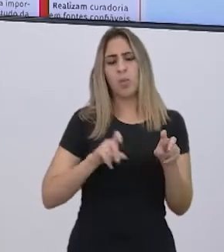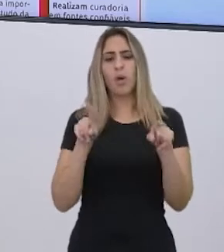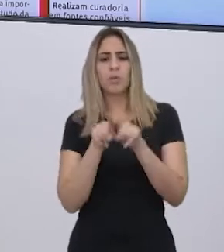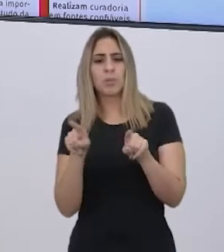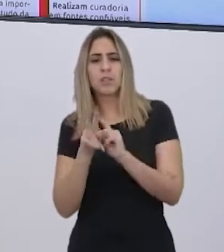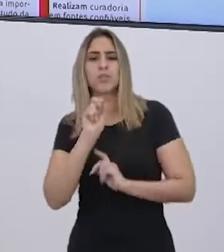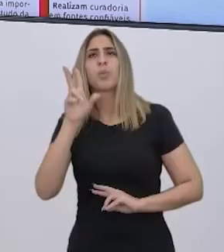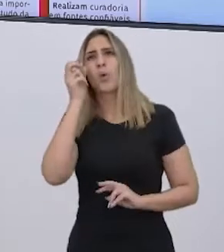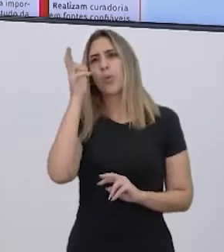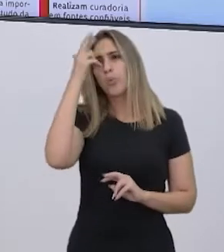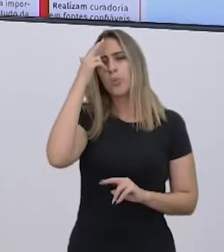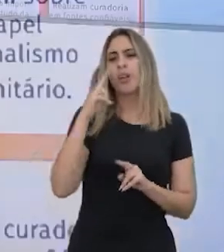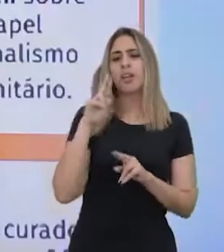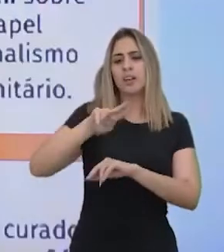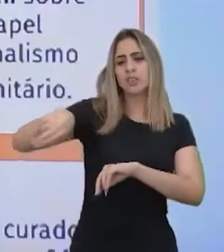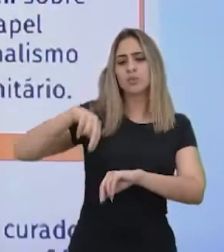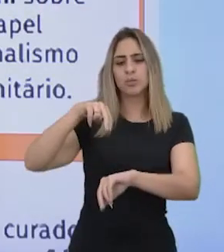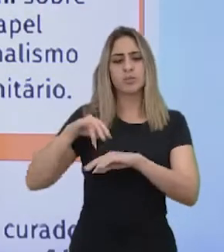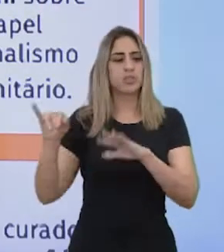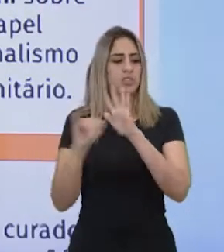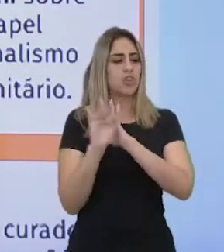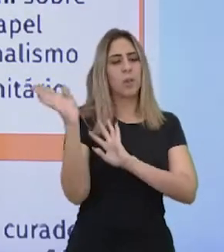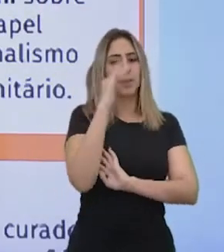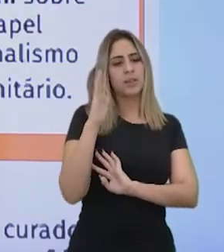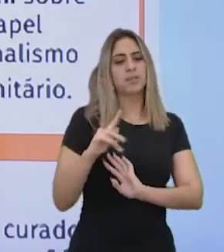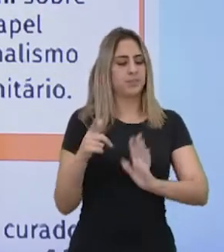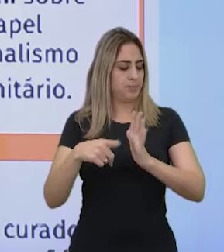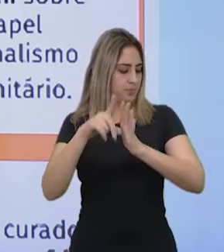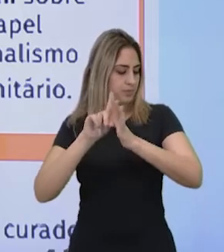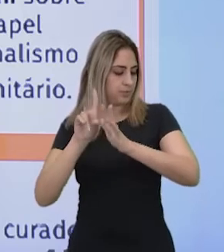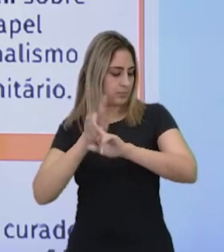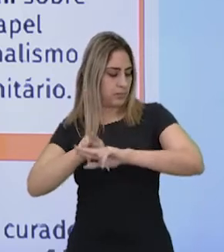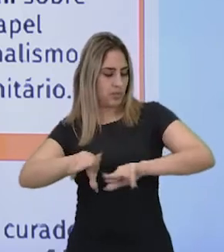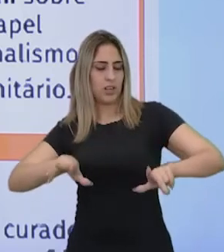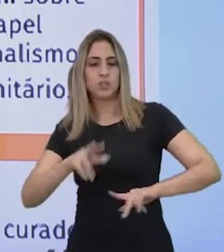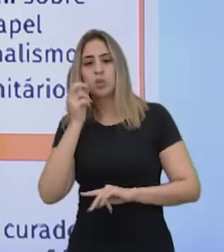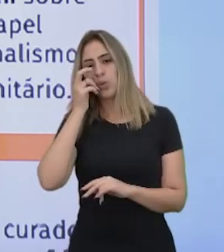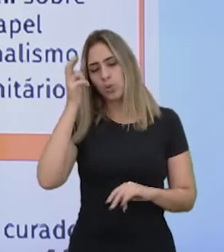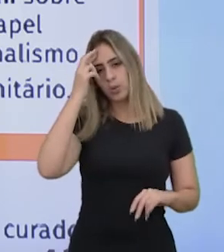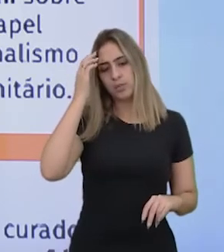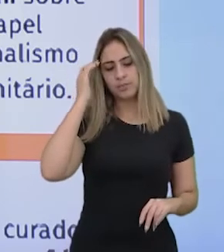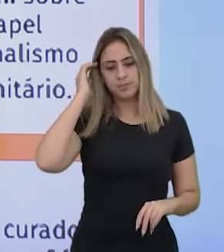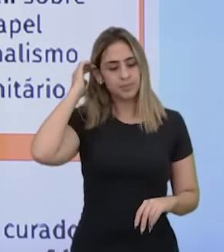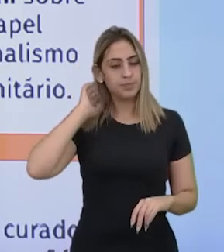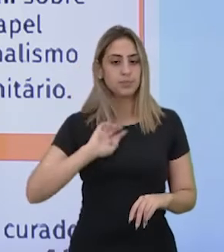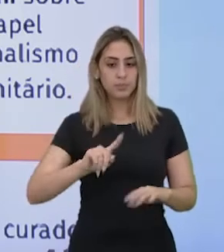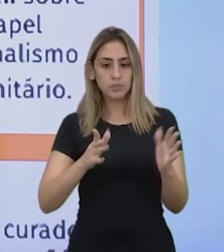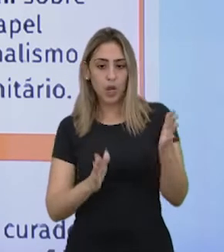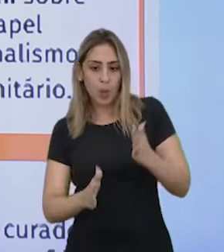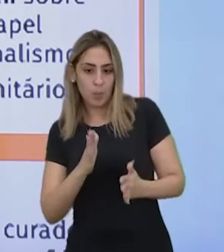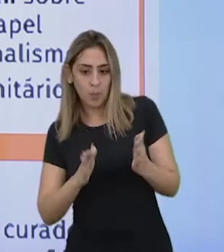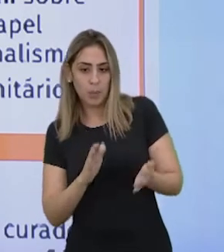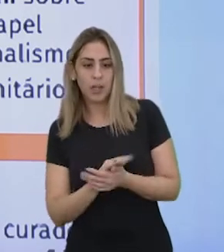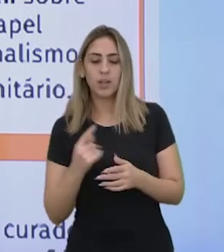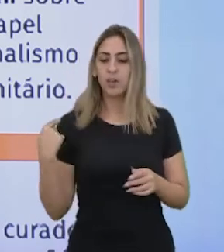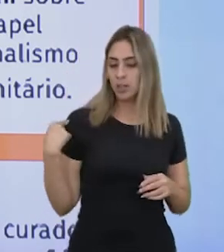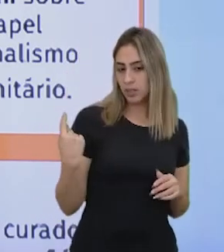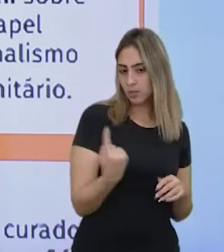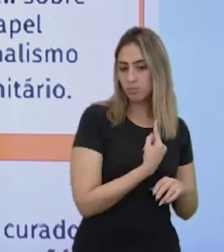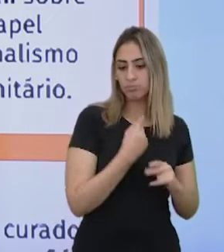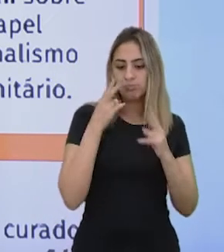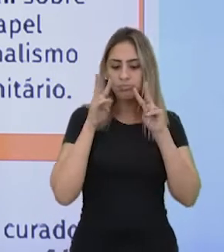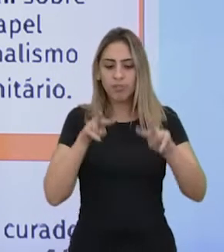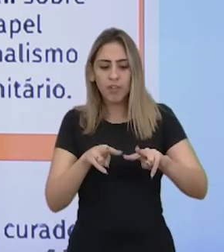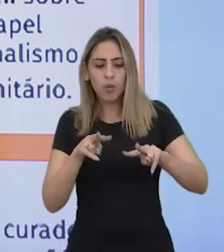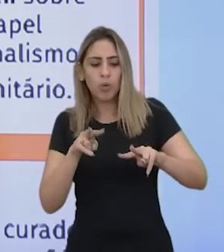sobre a cultura nacional e a identidade do brasileiro diante da diversidade cultural. Esse foi o momento que a gente